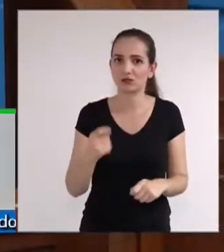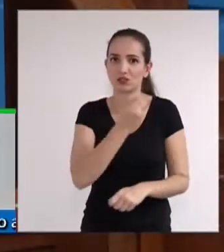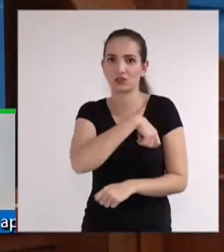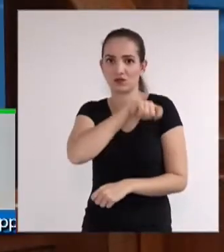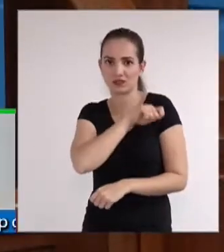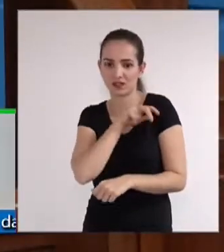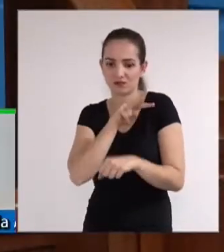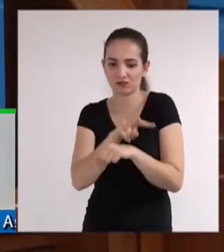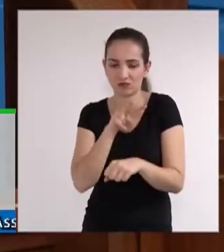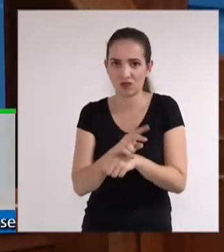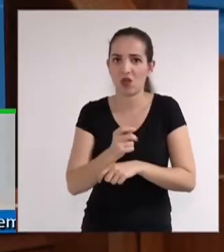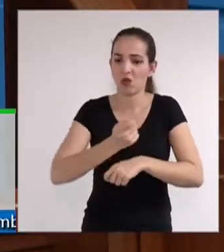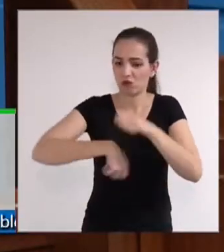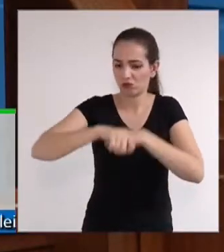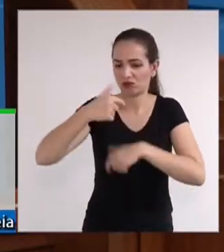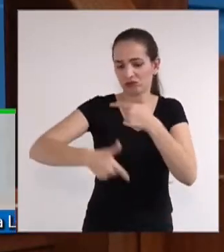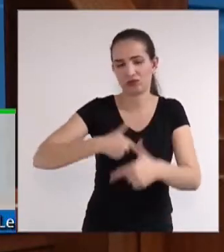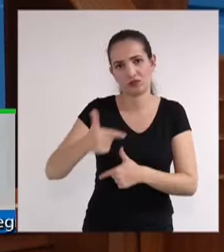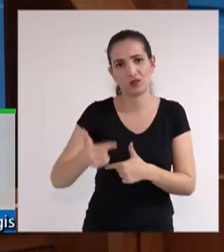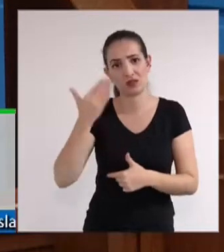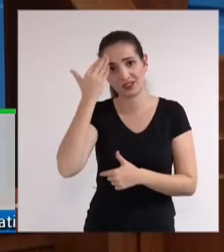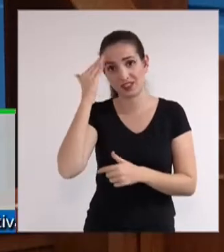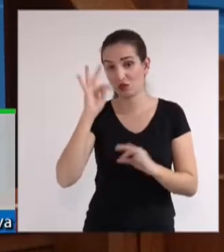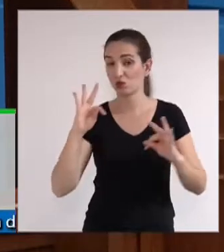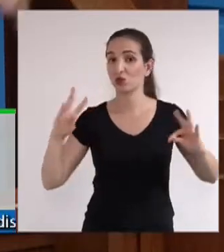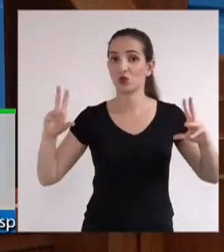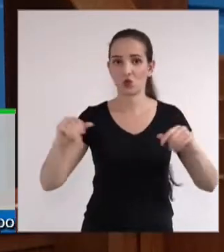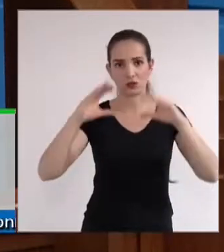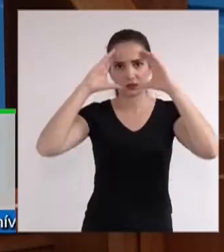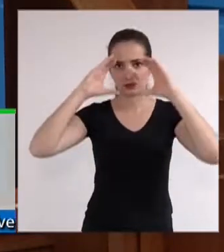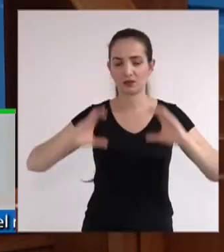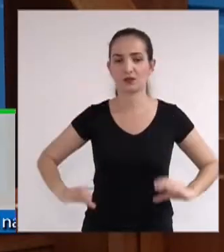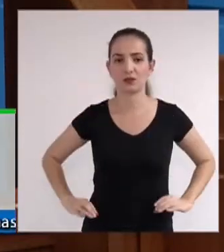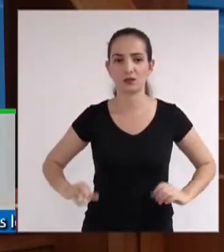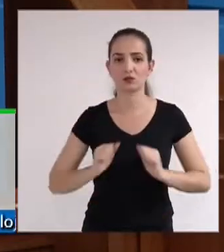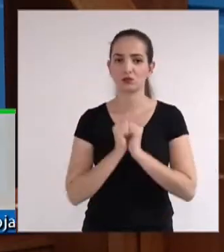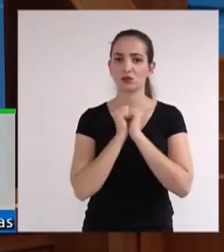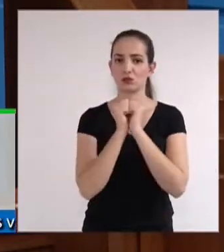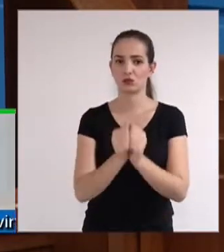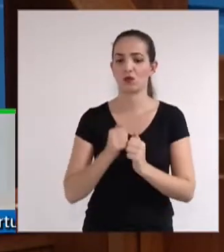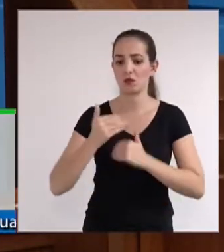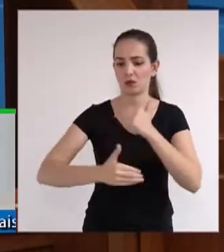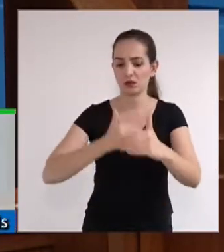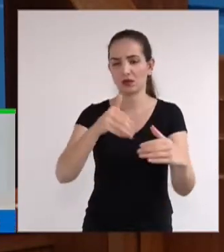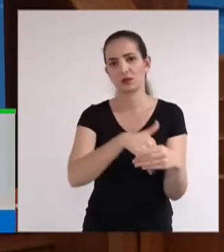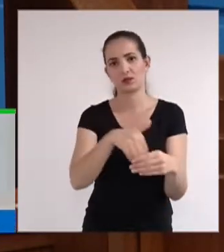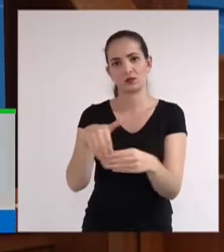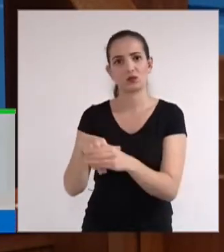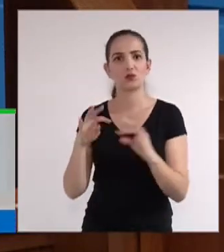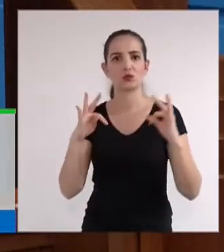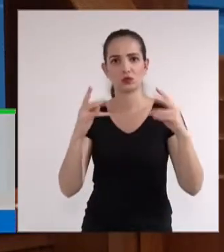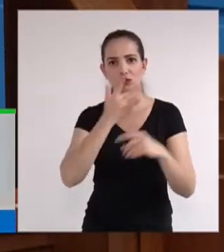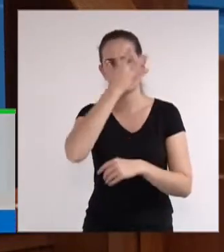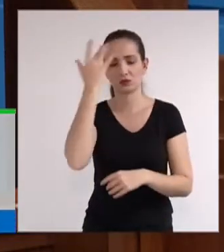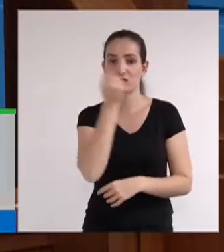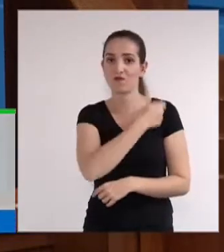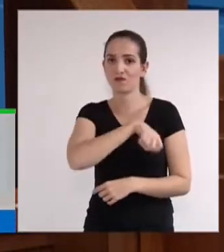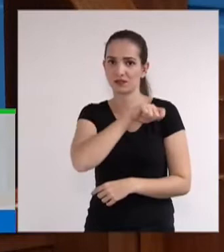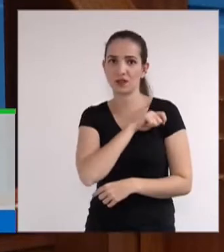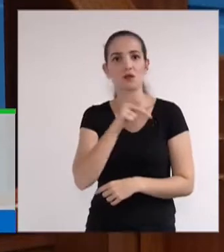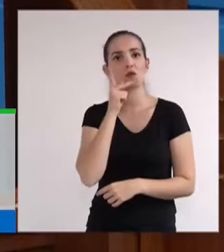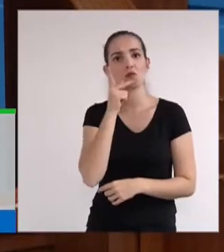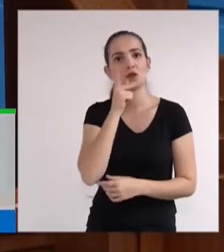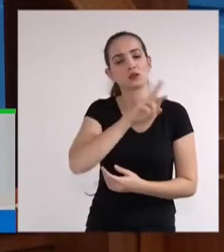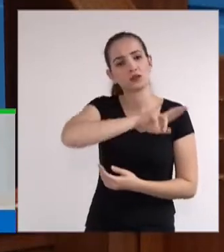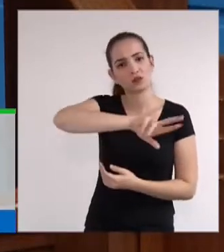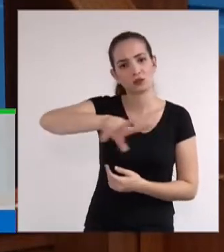ato administrativo. Entendam? Qualquer cidadão acompanhando o processo eleitoral, qualquer fiscal do partido dos senhores que